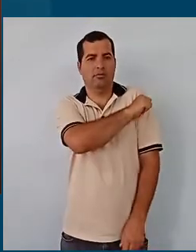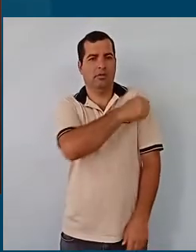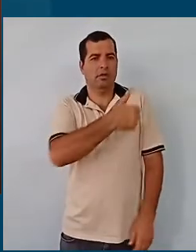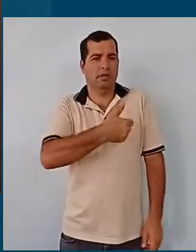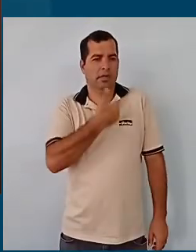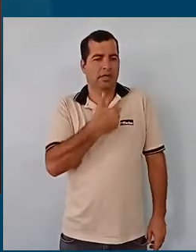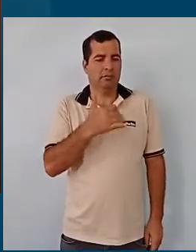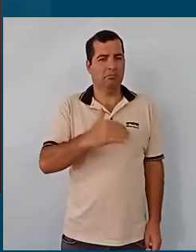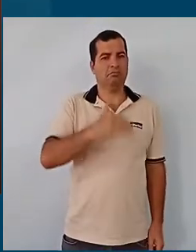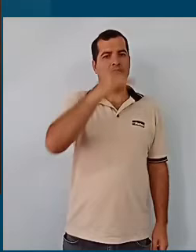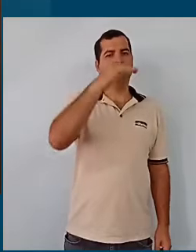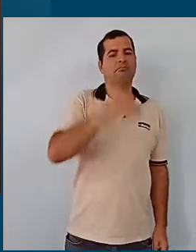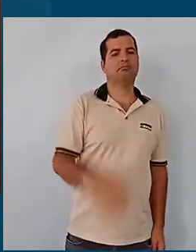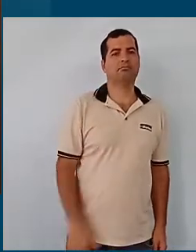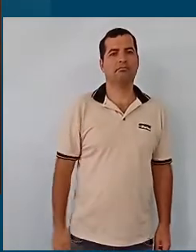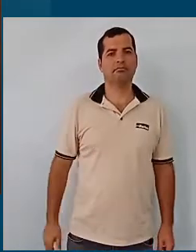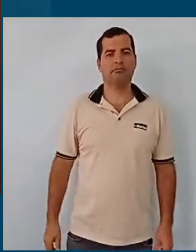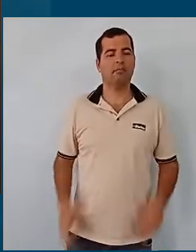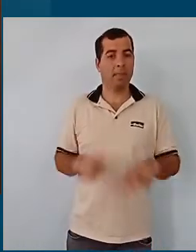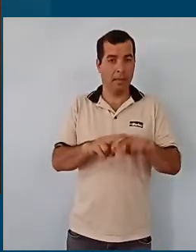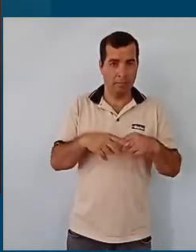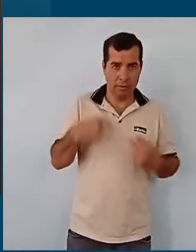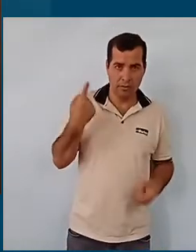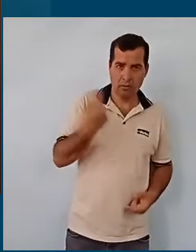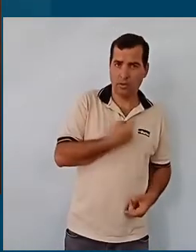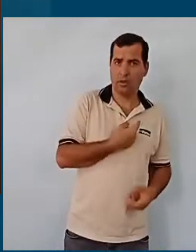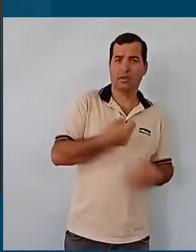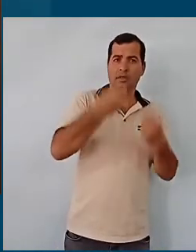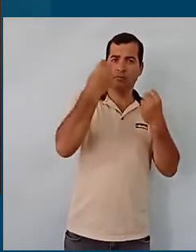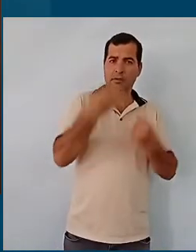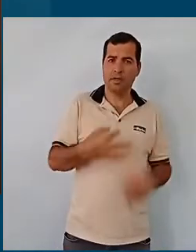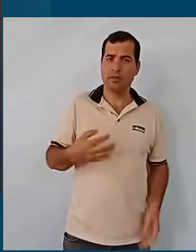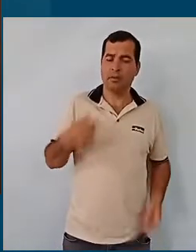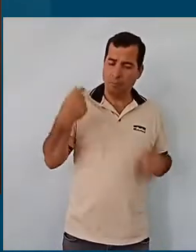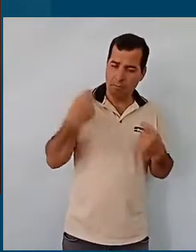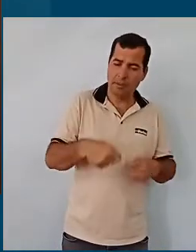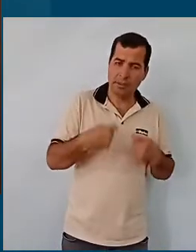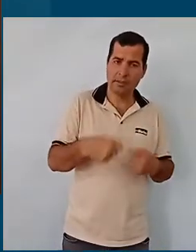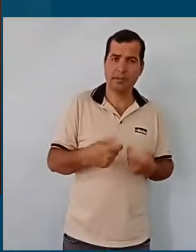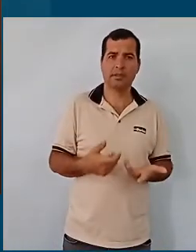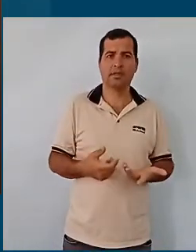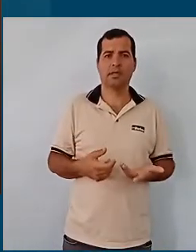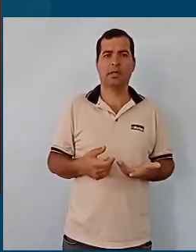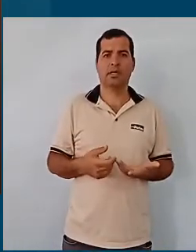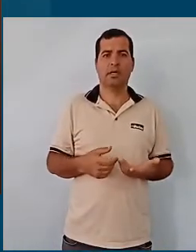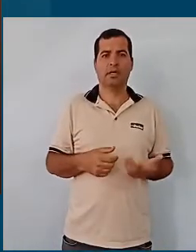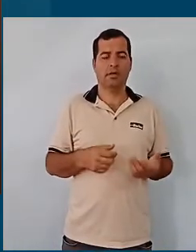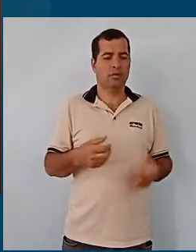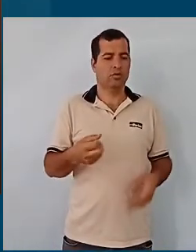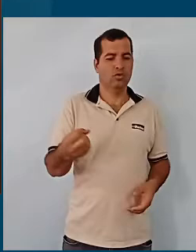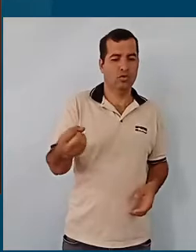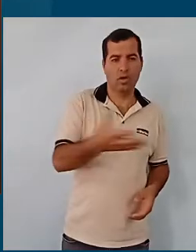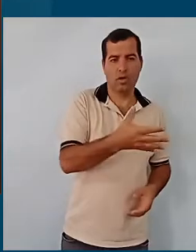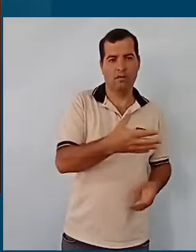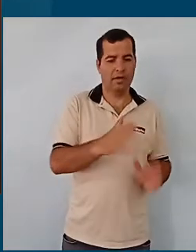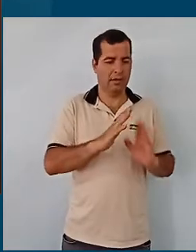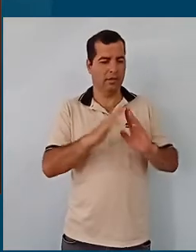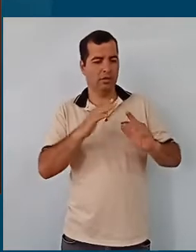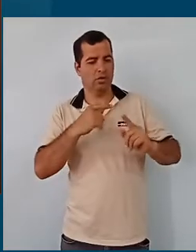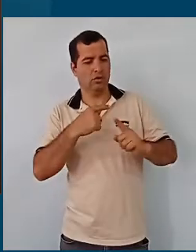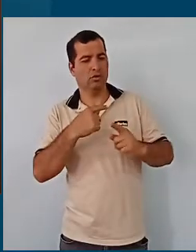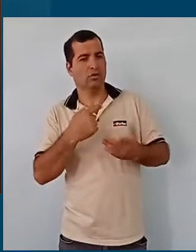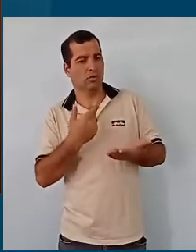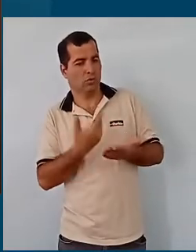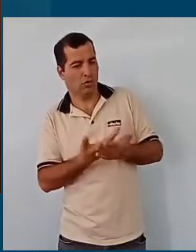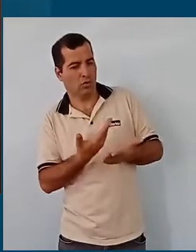na escola, né? Por isso, quando a gente fala dessa necessidade de modernizar a escola, de rever o papel